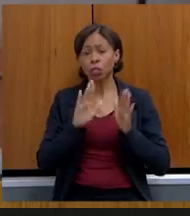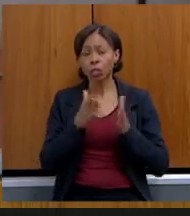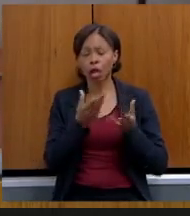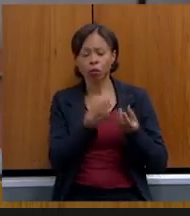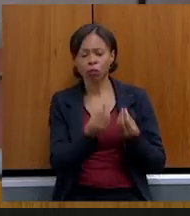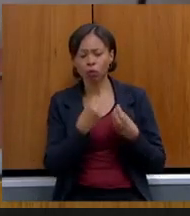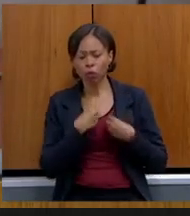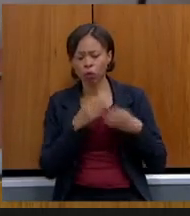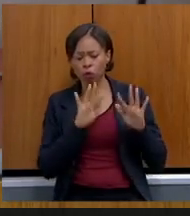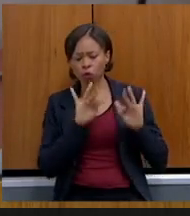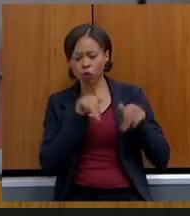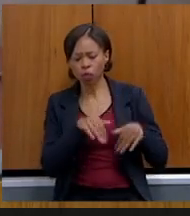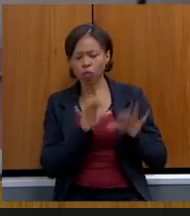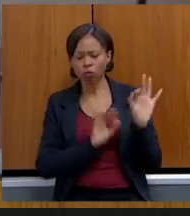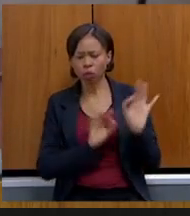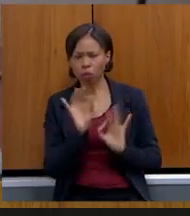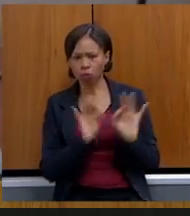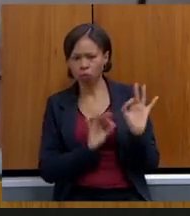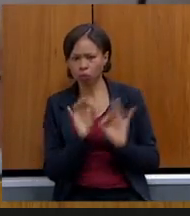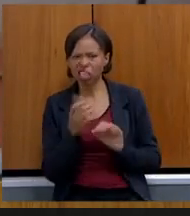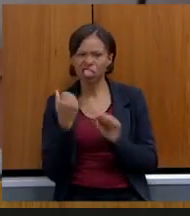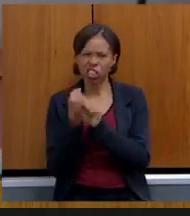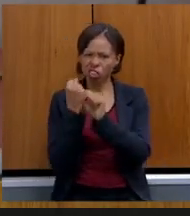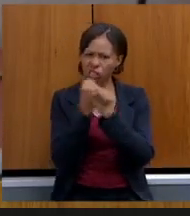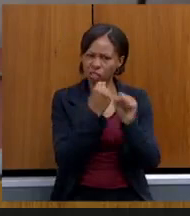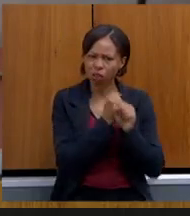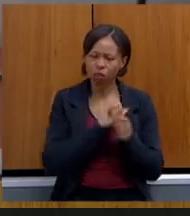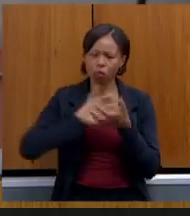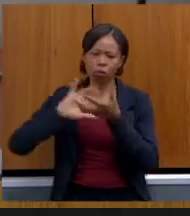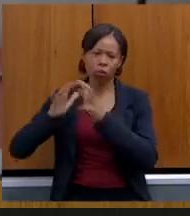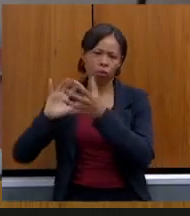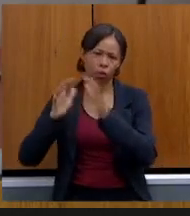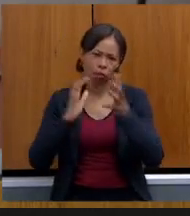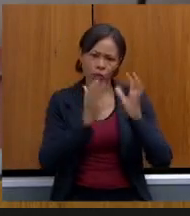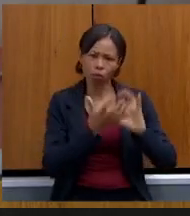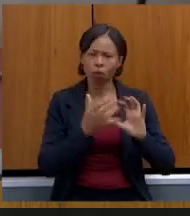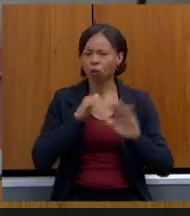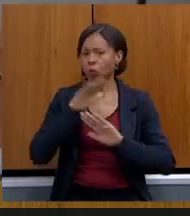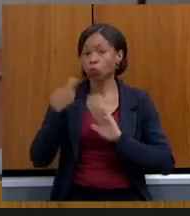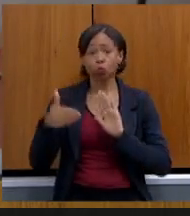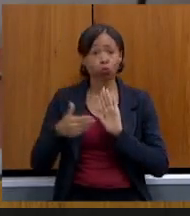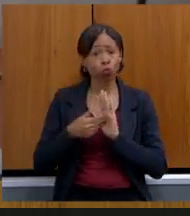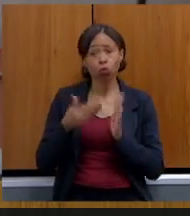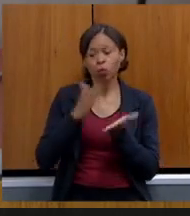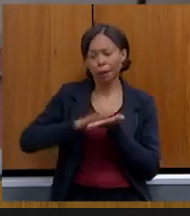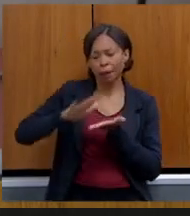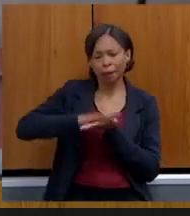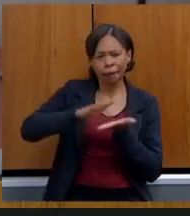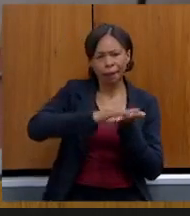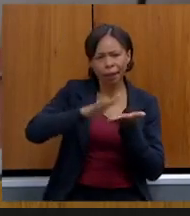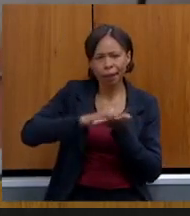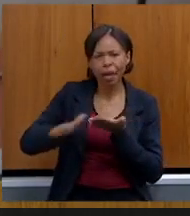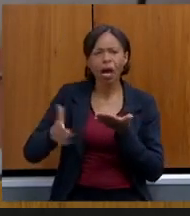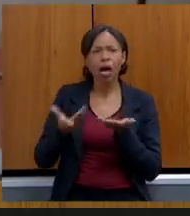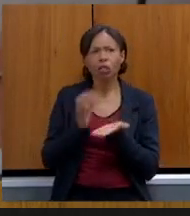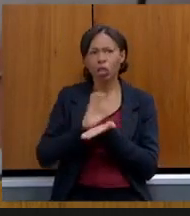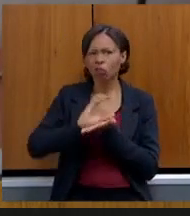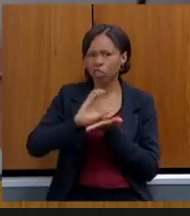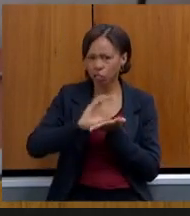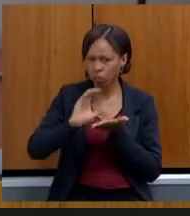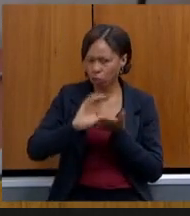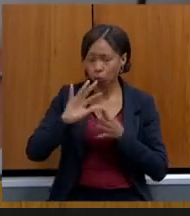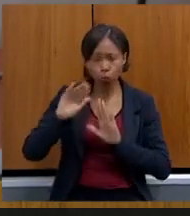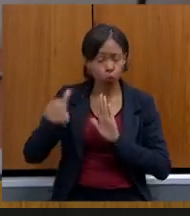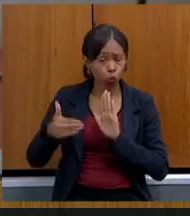do planejamento que for possível de execução de obras reformas toda a parte de custeio e investimento que